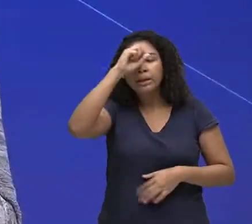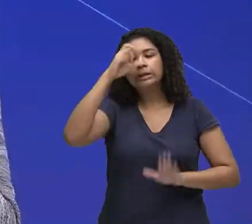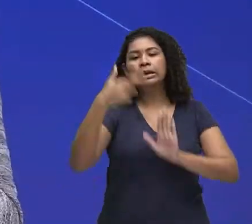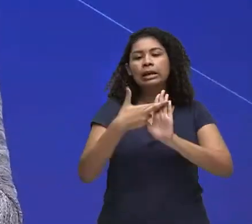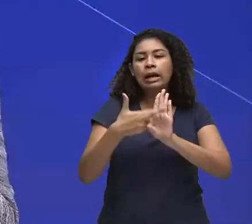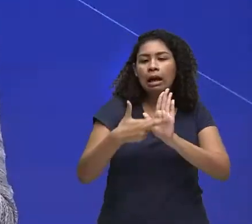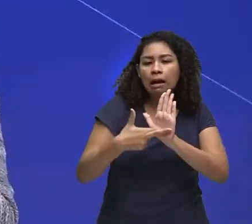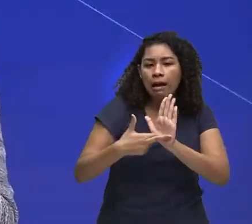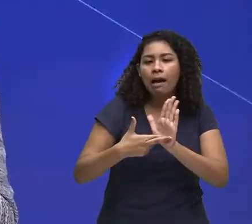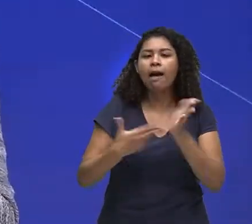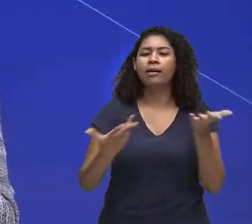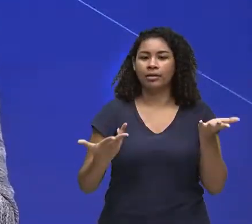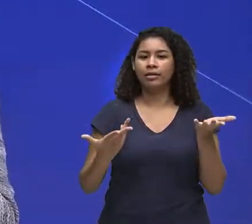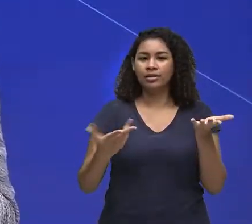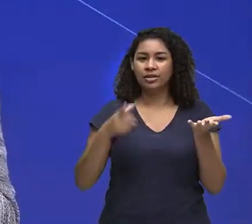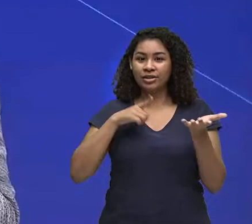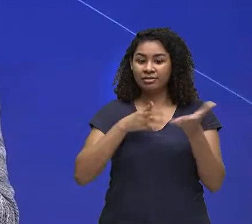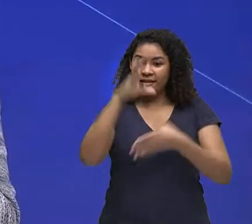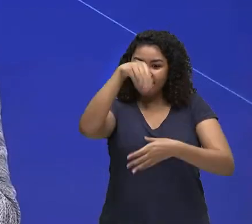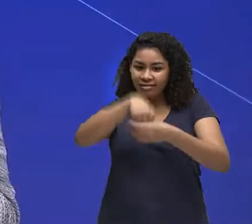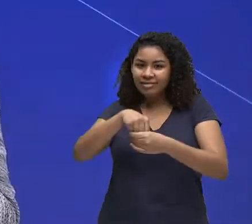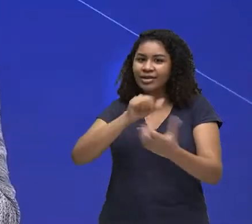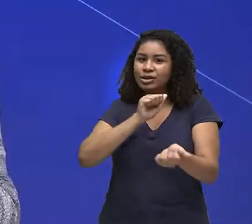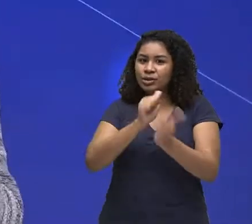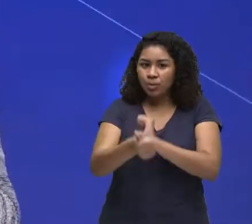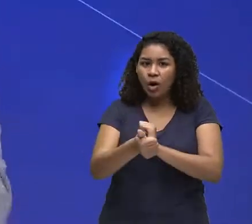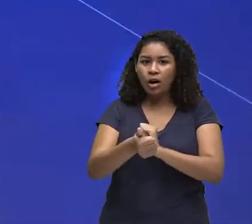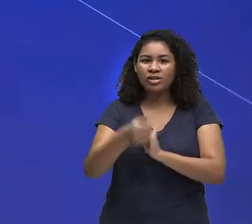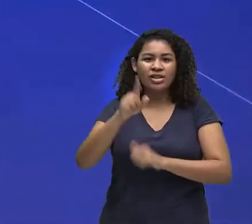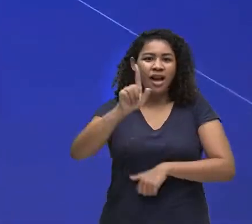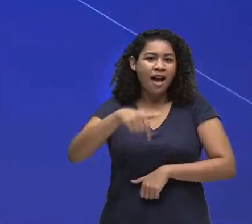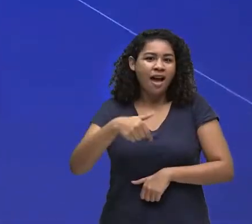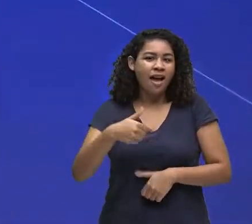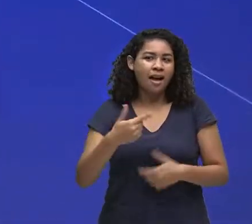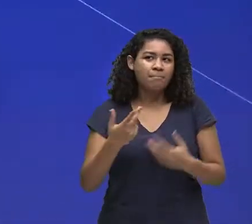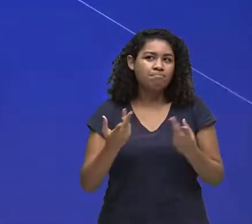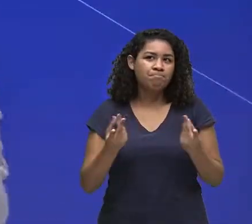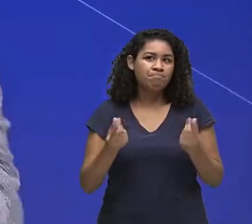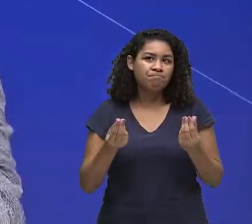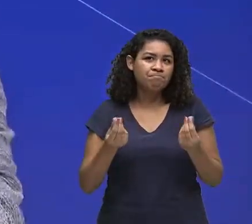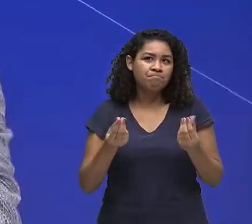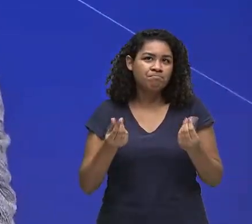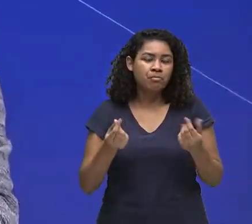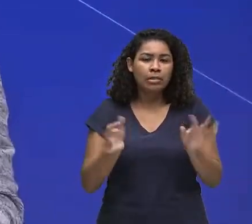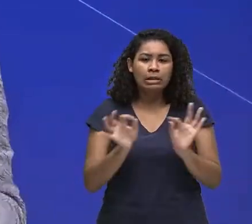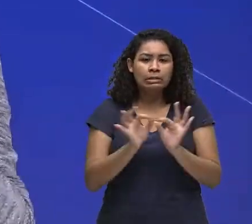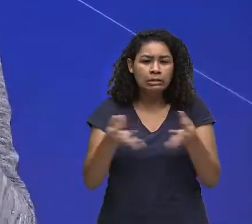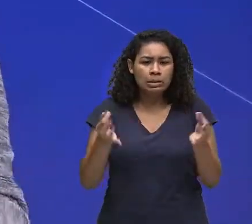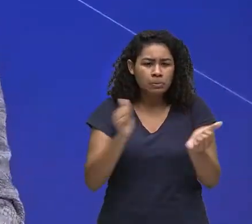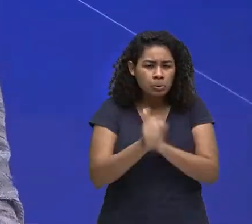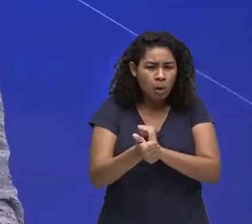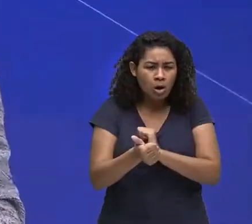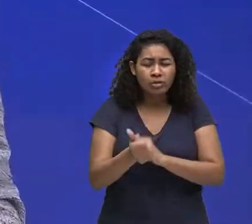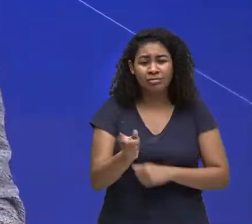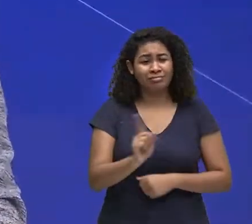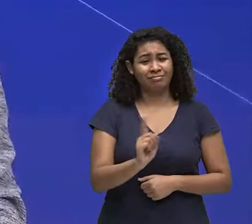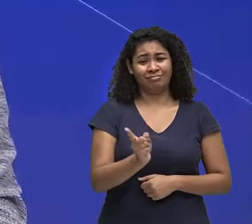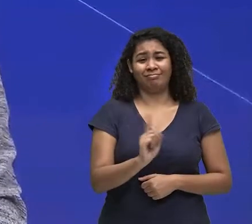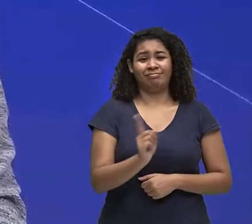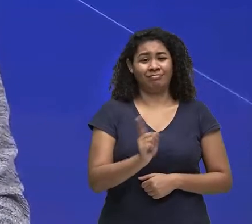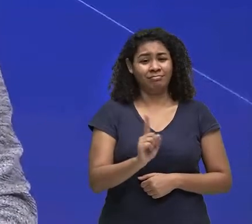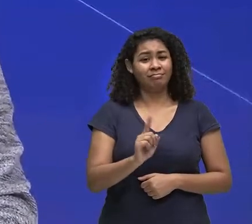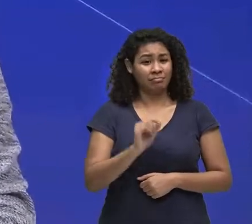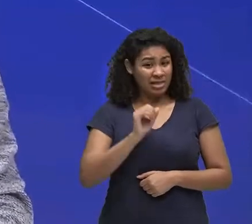de regras que o esporte carrega, ele não se limita à existência do esporte. Se for